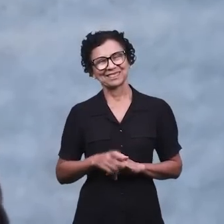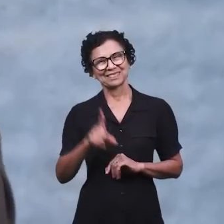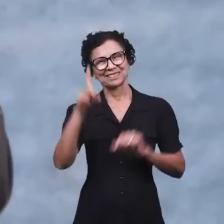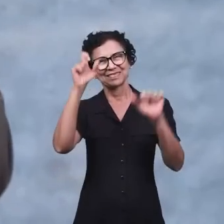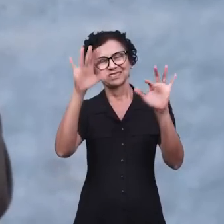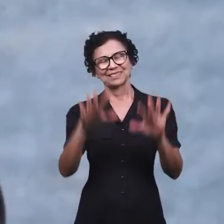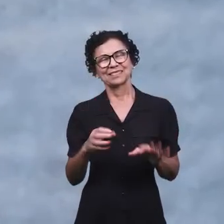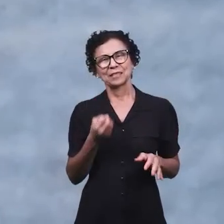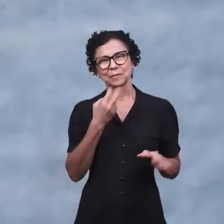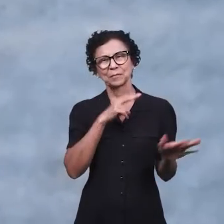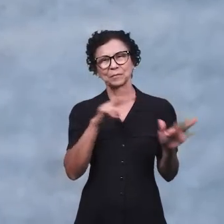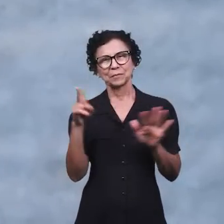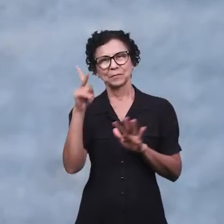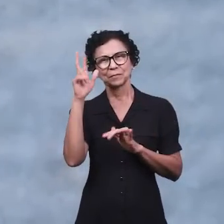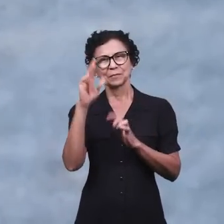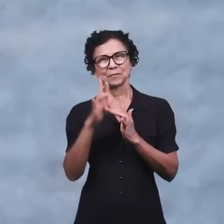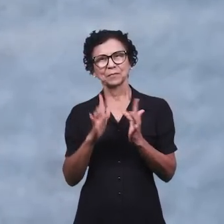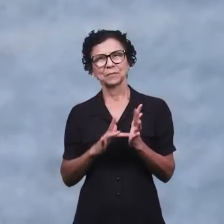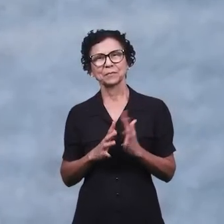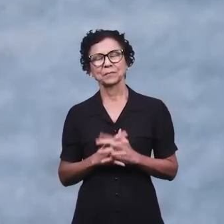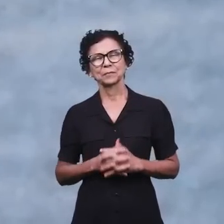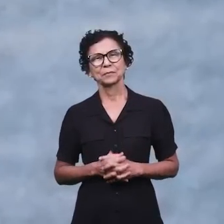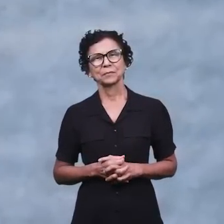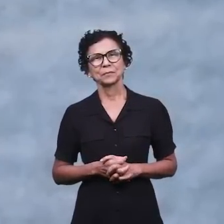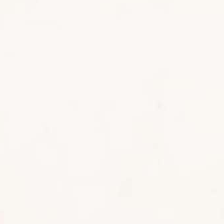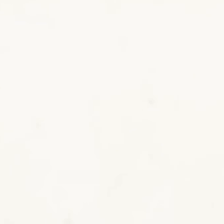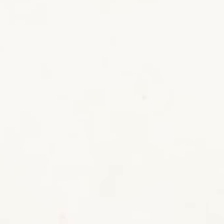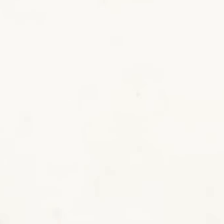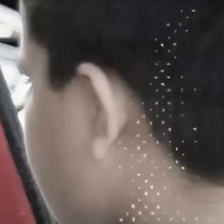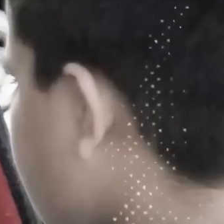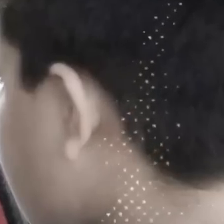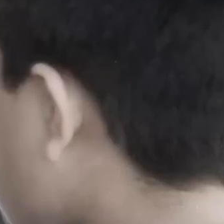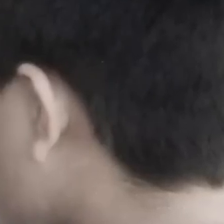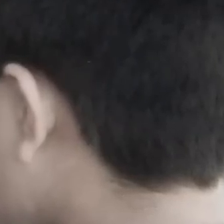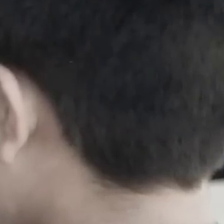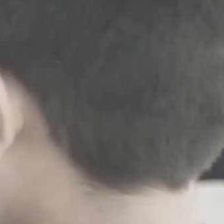bom? Deus abençoe, uma boa semana, a paz do Senhor Jesus.